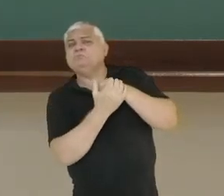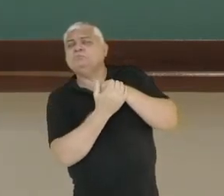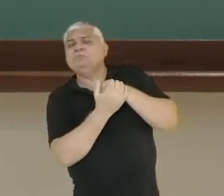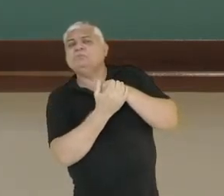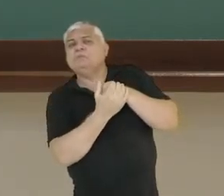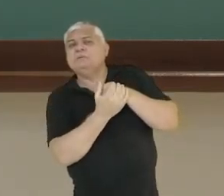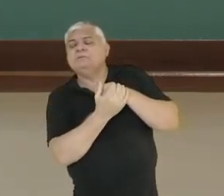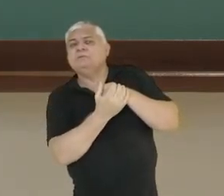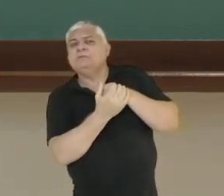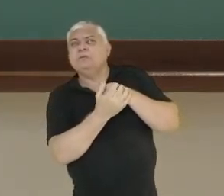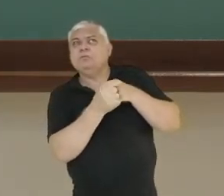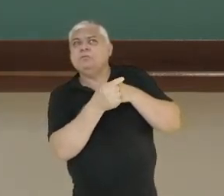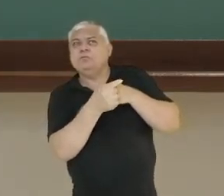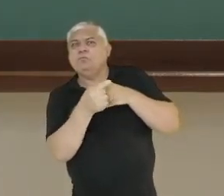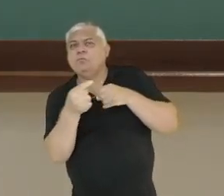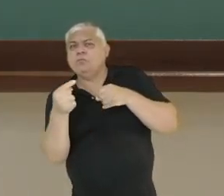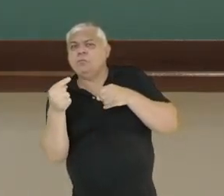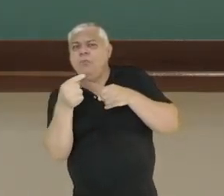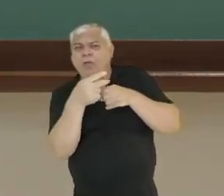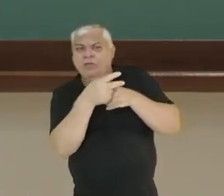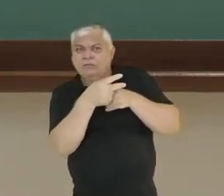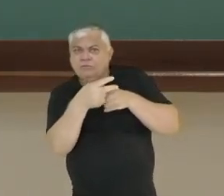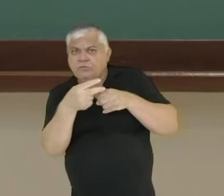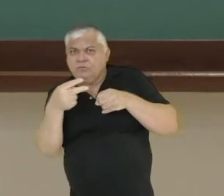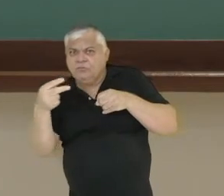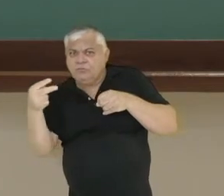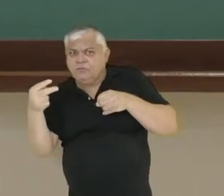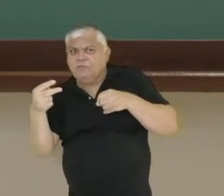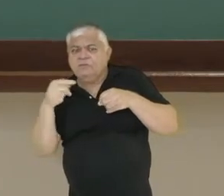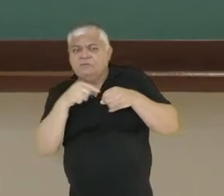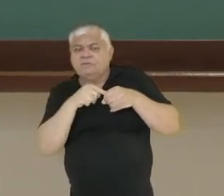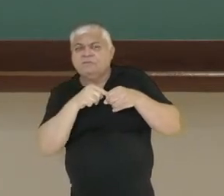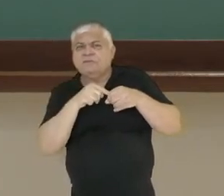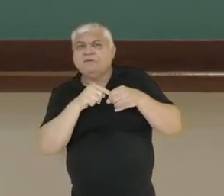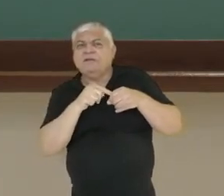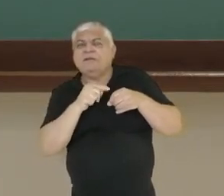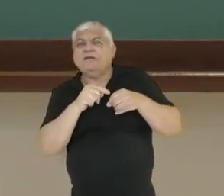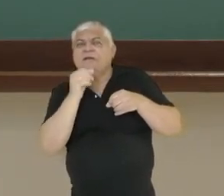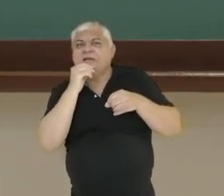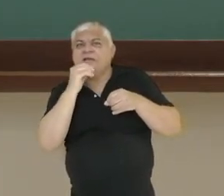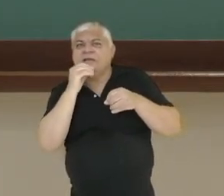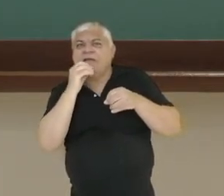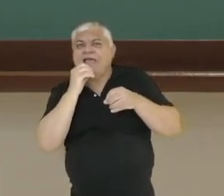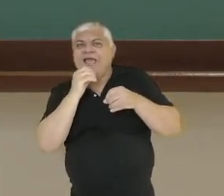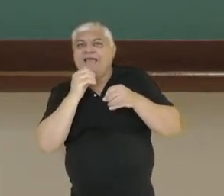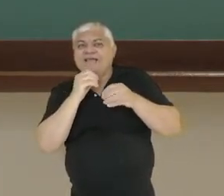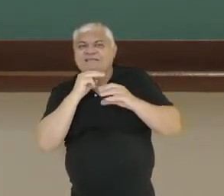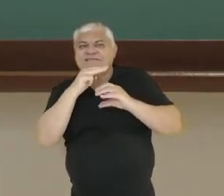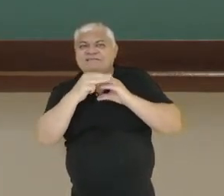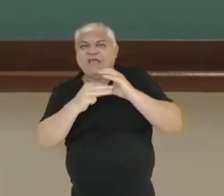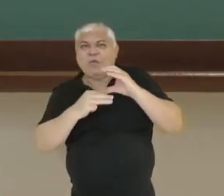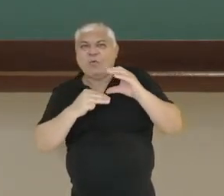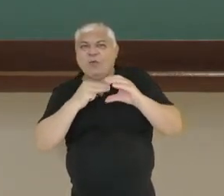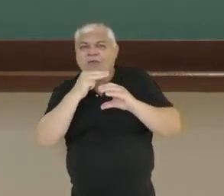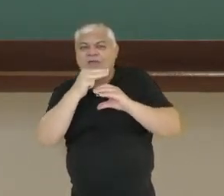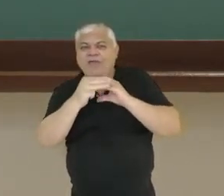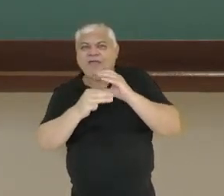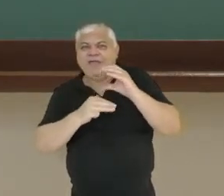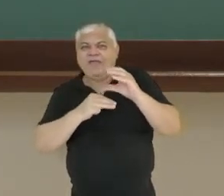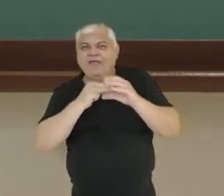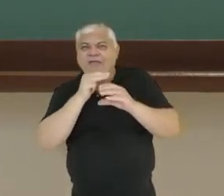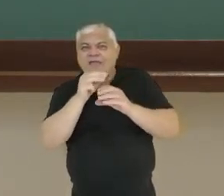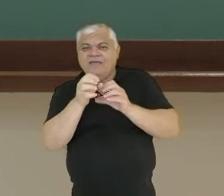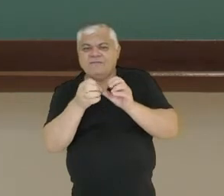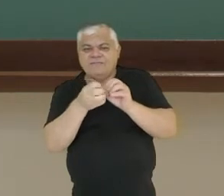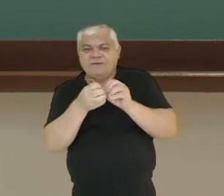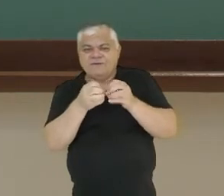primeira e na segunda semana de gravidez, vai ocorrer as primeiras divisões celulares. Nesse momento, a mulher